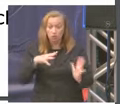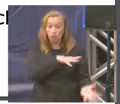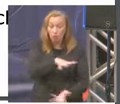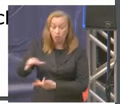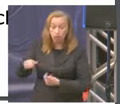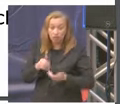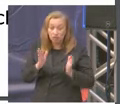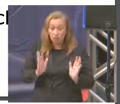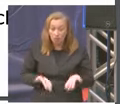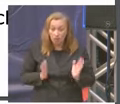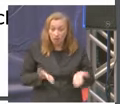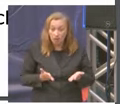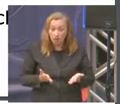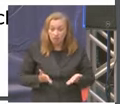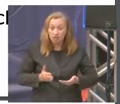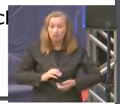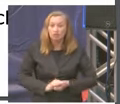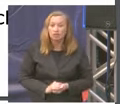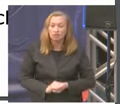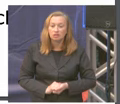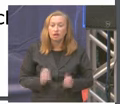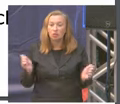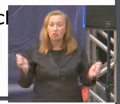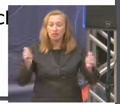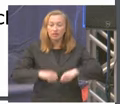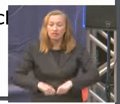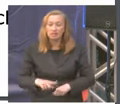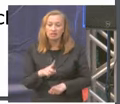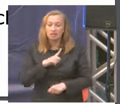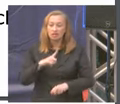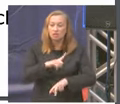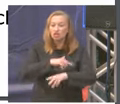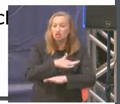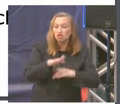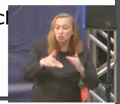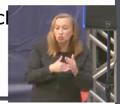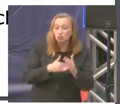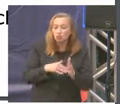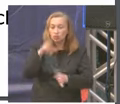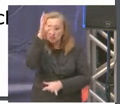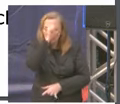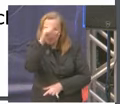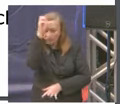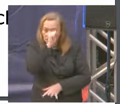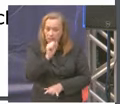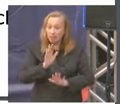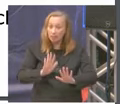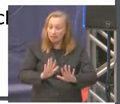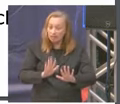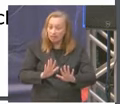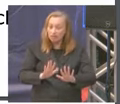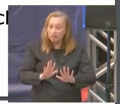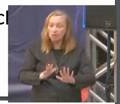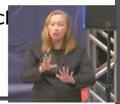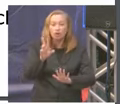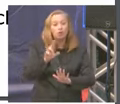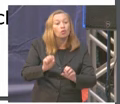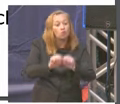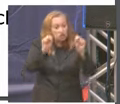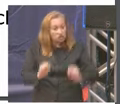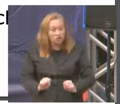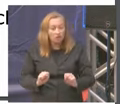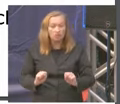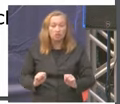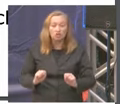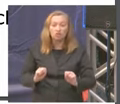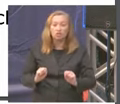é necessário que os indivíduos adquiram e adaptem competências de todas as formas de aprendizagem. Entretanto, os sistemas de qualificação